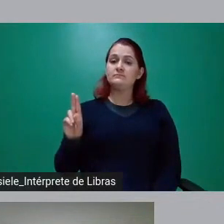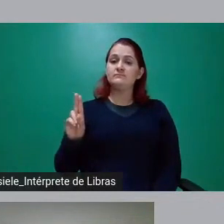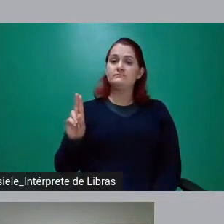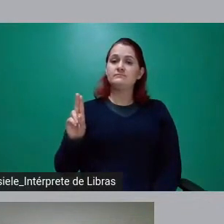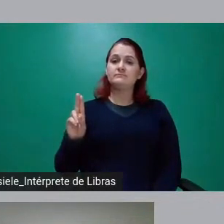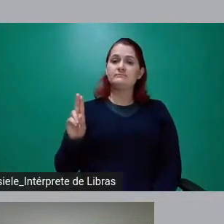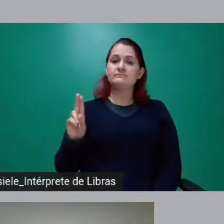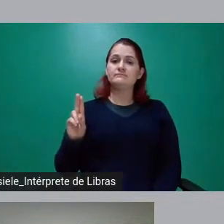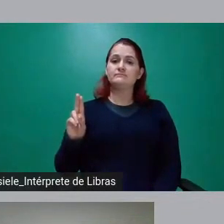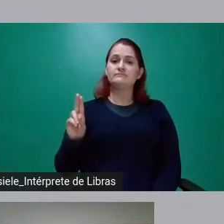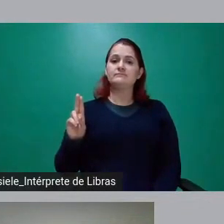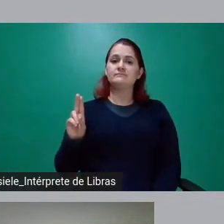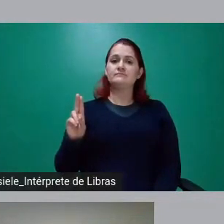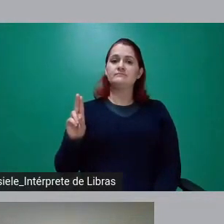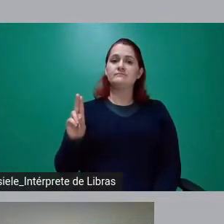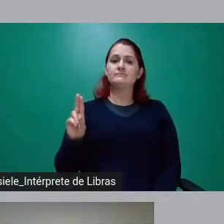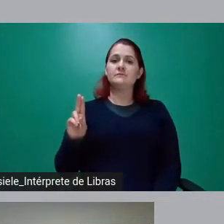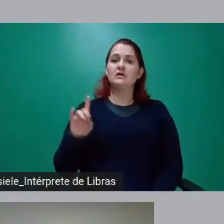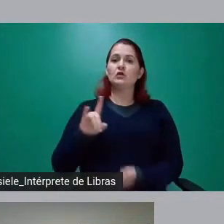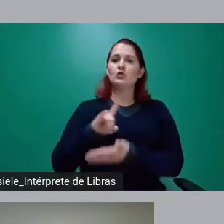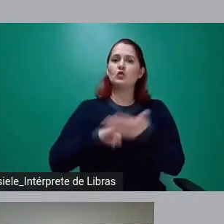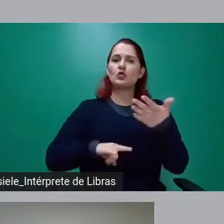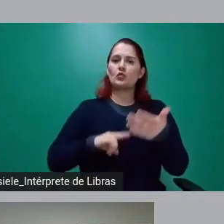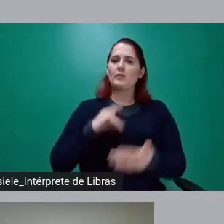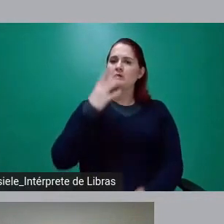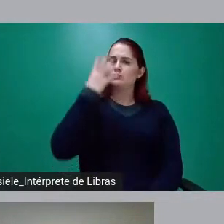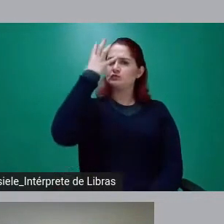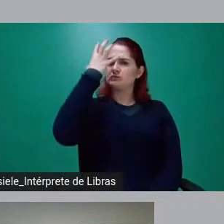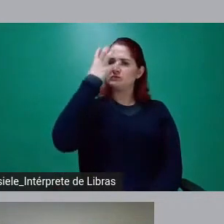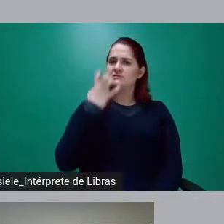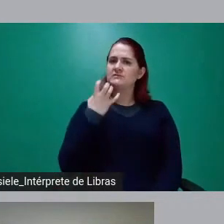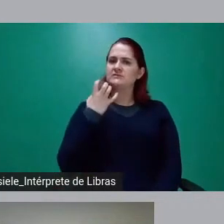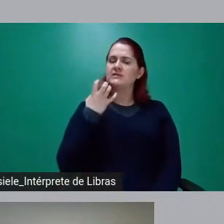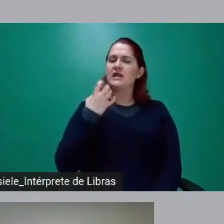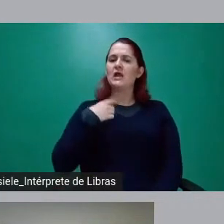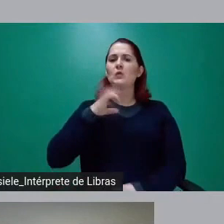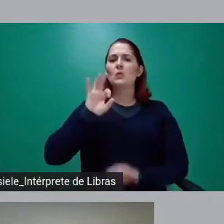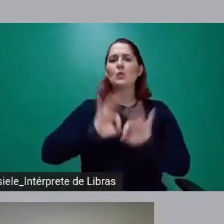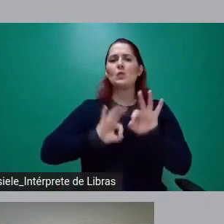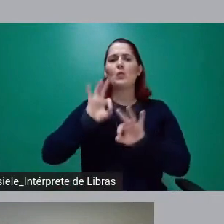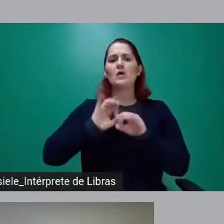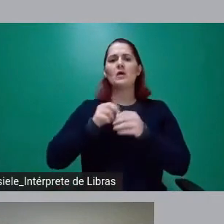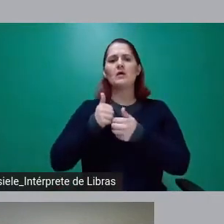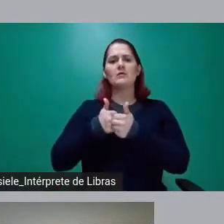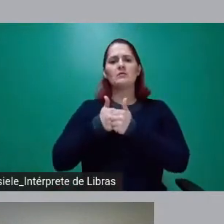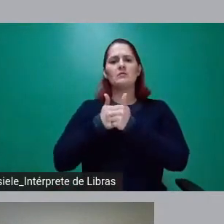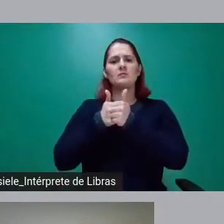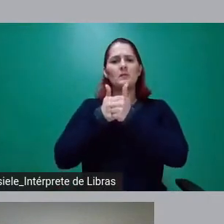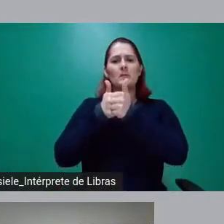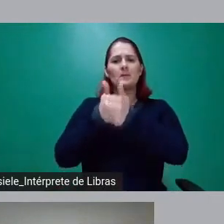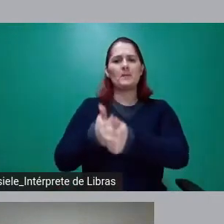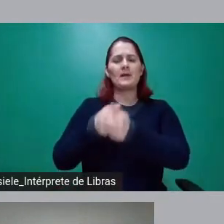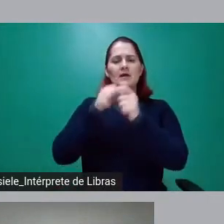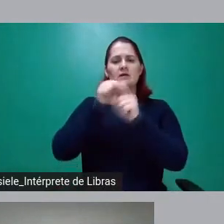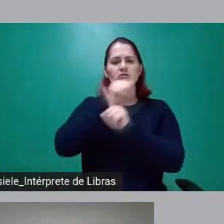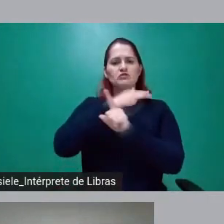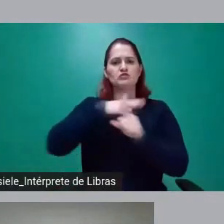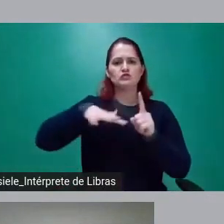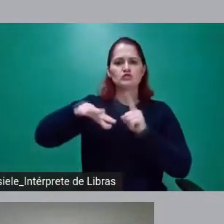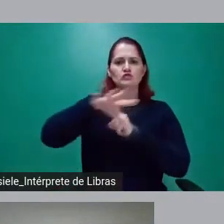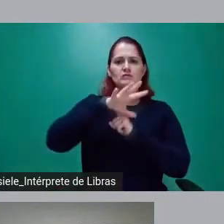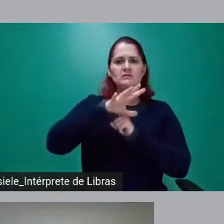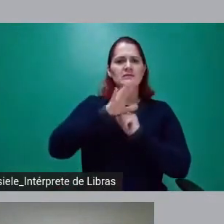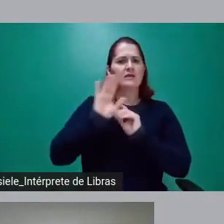é um documento sério que organiza e dirige uma sociedade em todas as suas